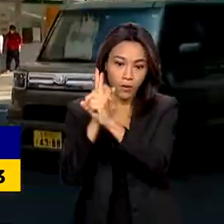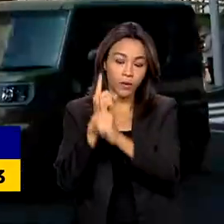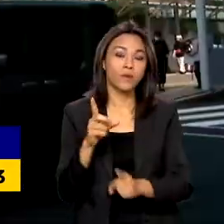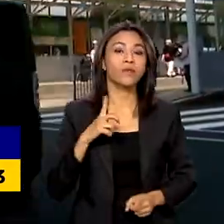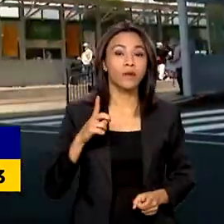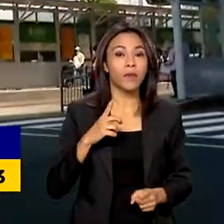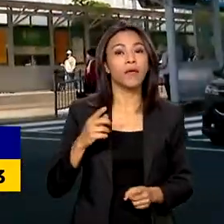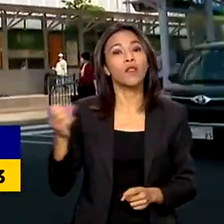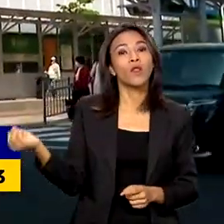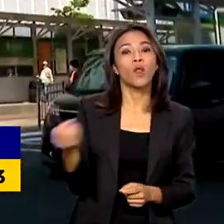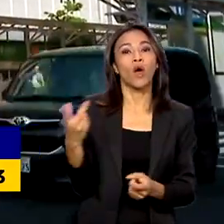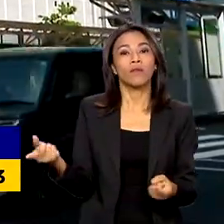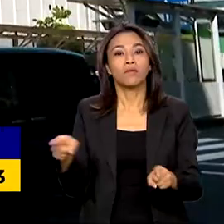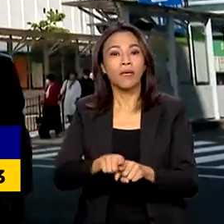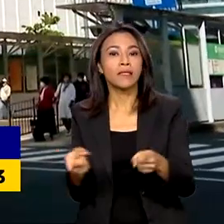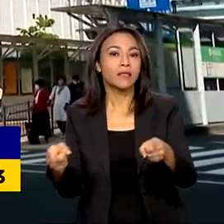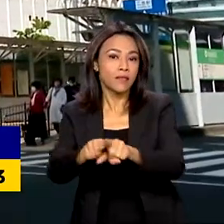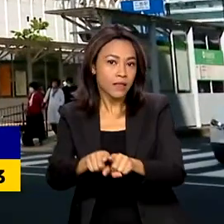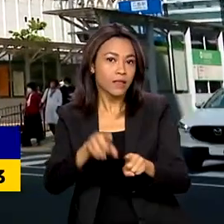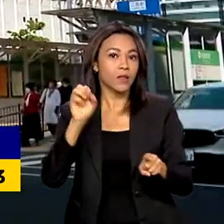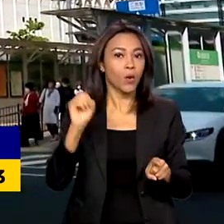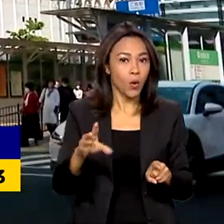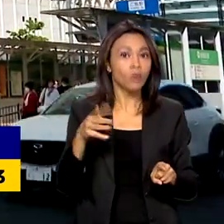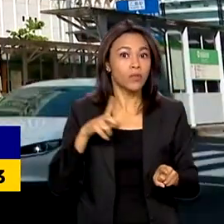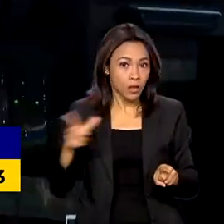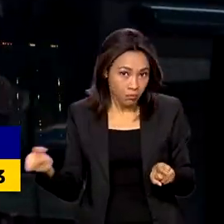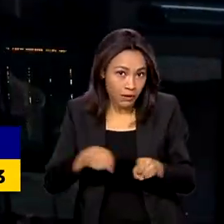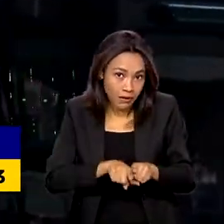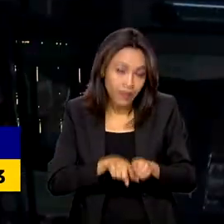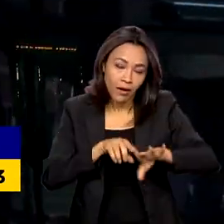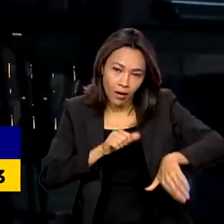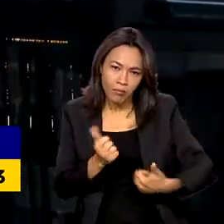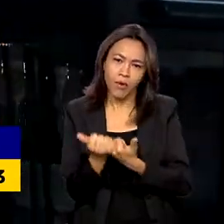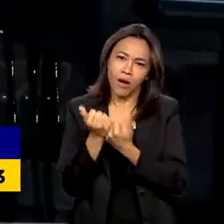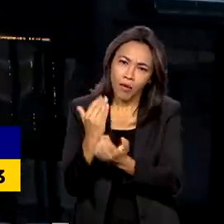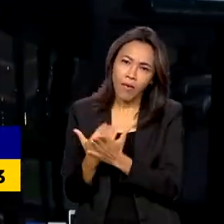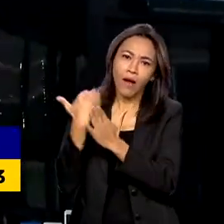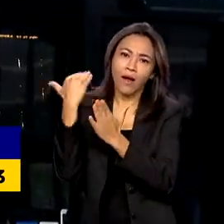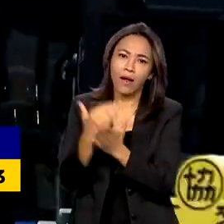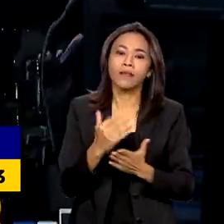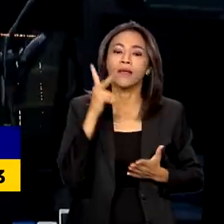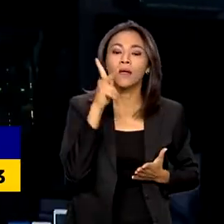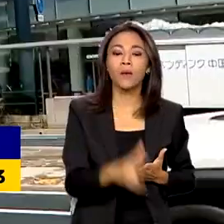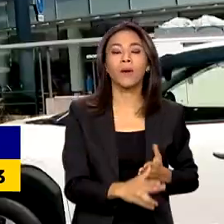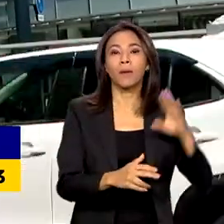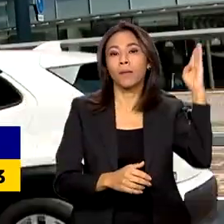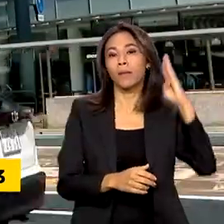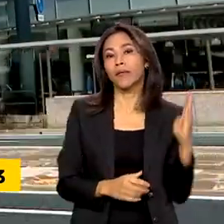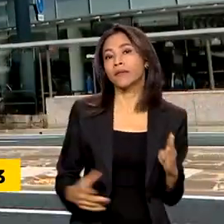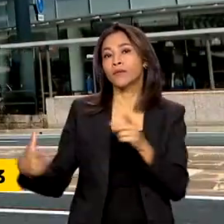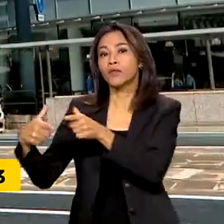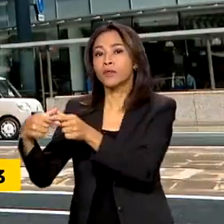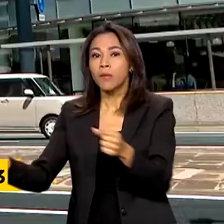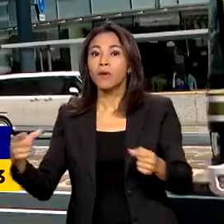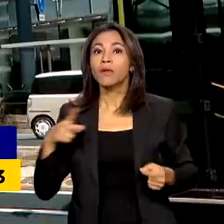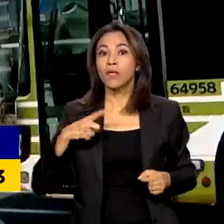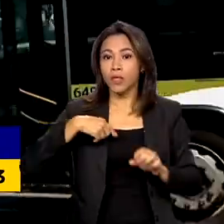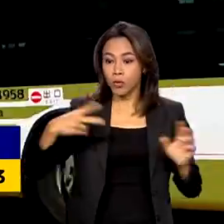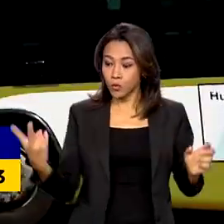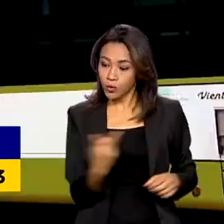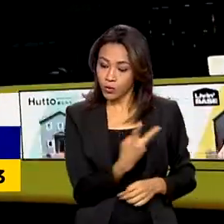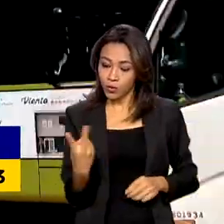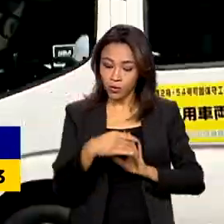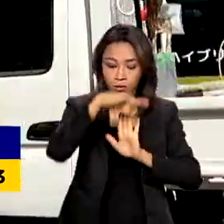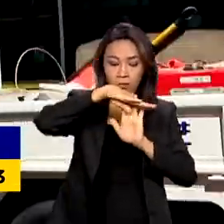novas parcerias ou reforçar as já existentes. É o caso de Brasil e Japão, que mantém um programa de